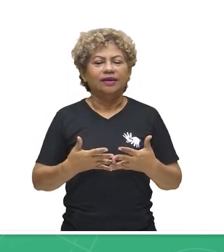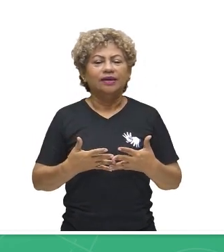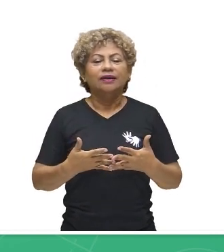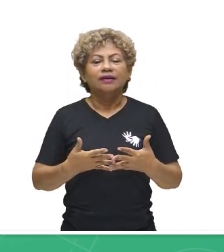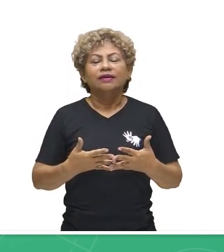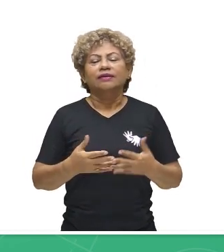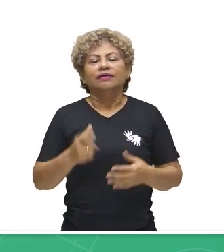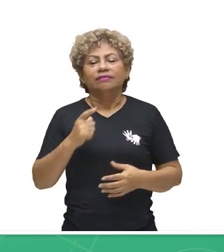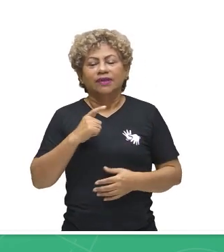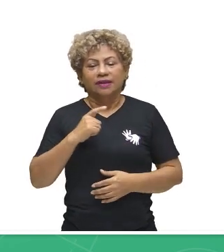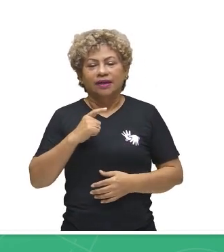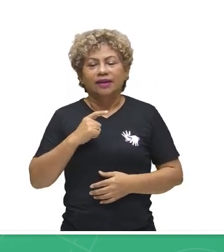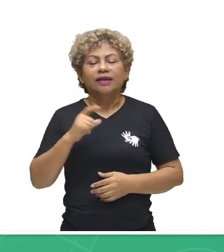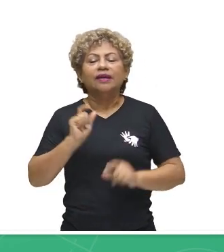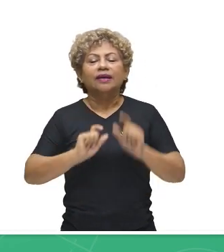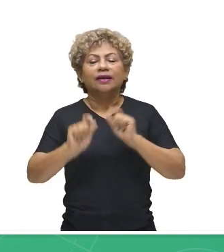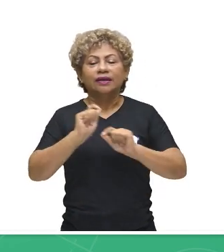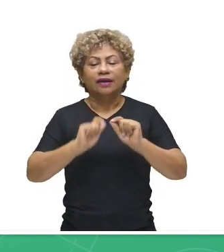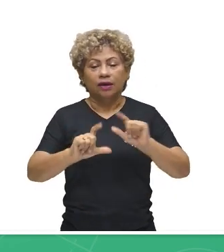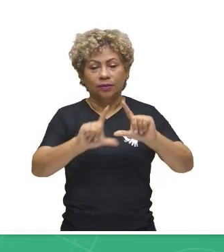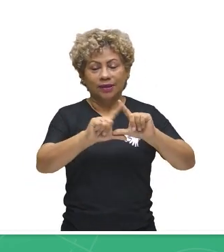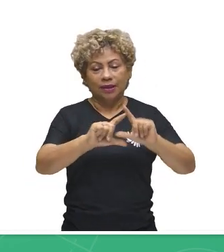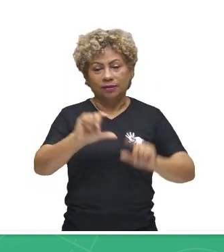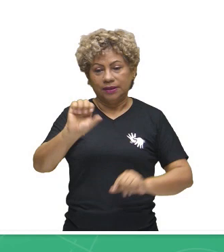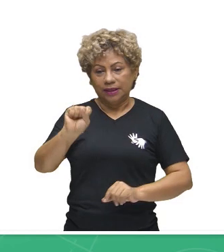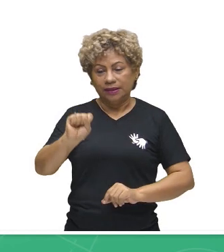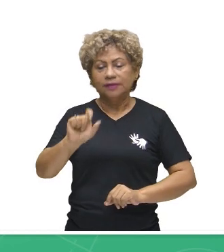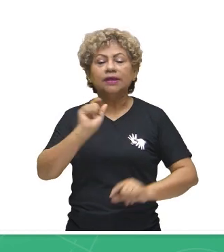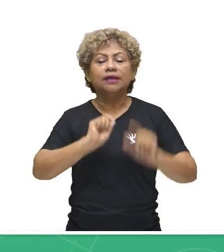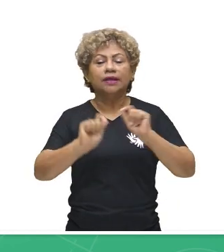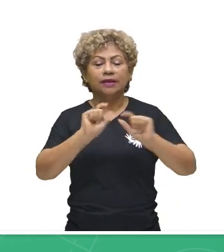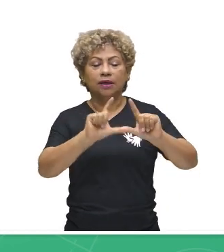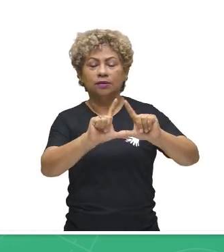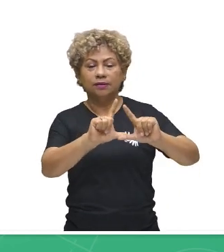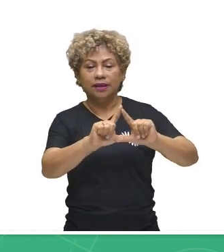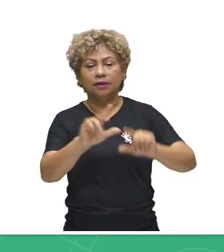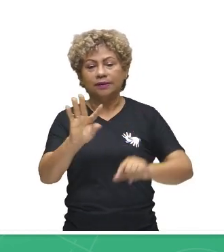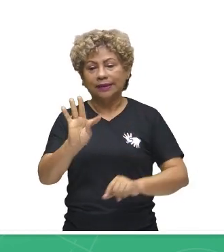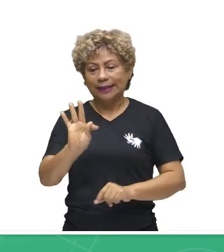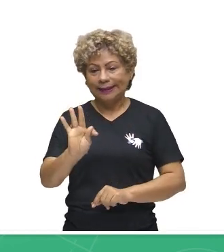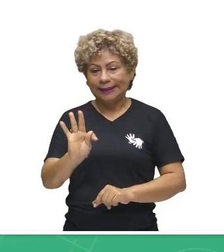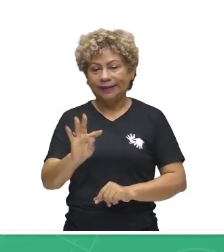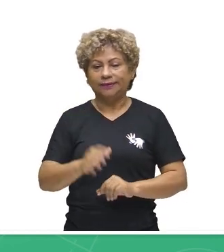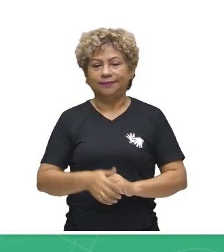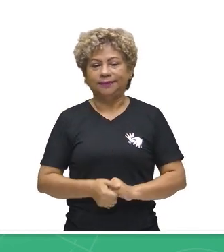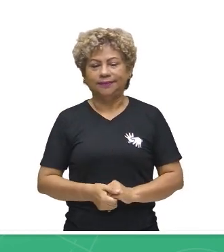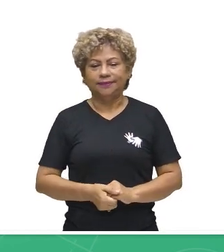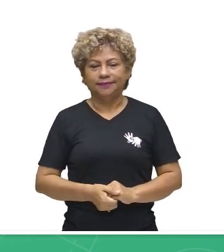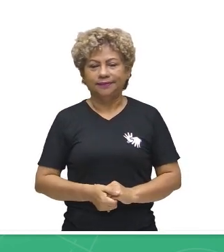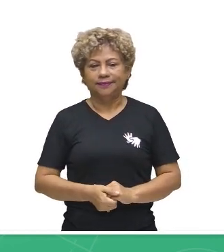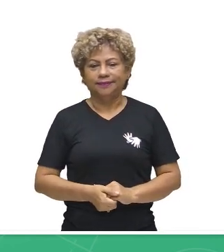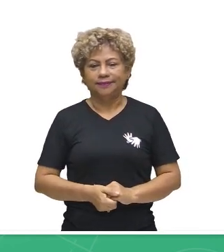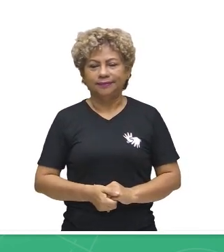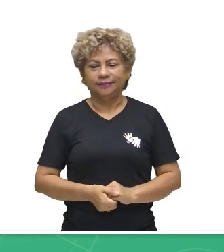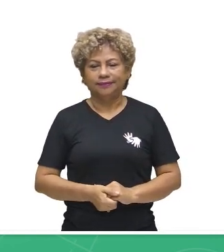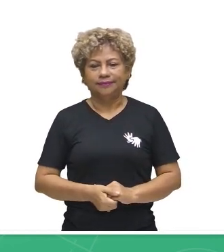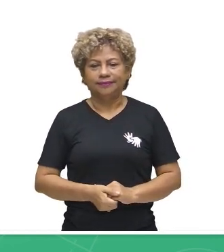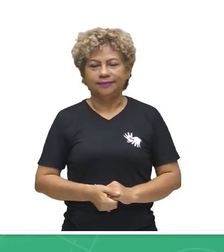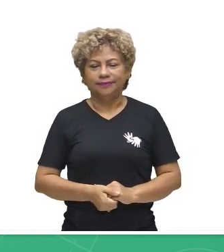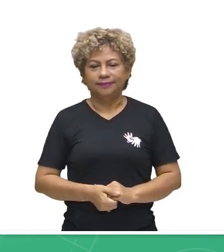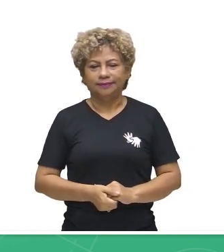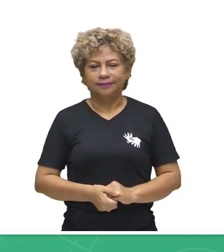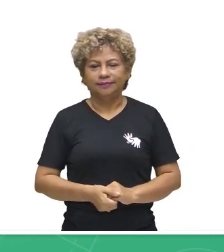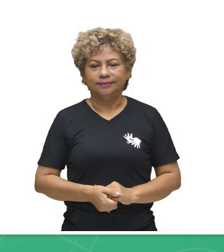nosso ΔS. E embaixo, no eixo dos tempos, eu tenho o